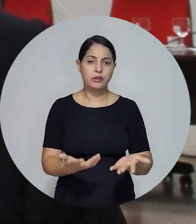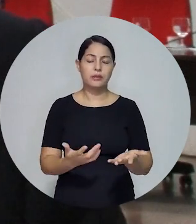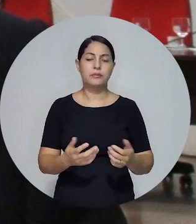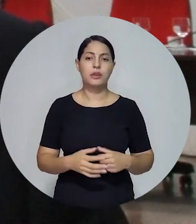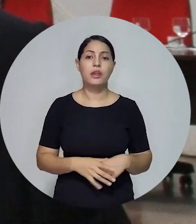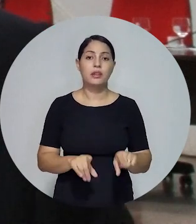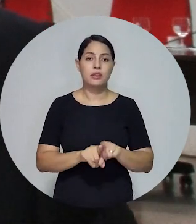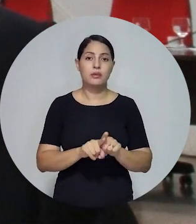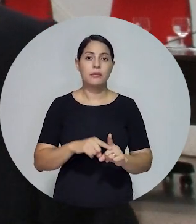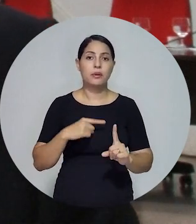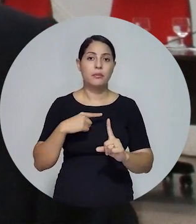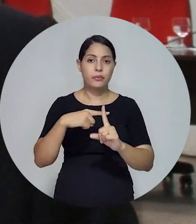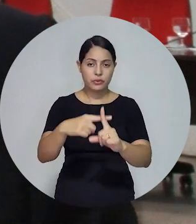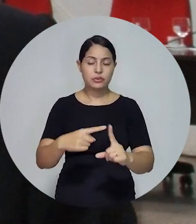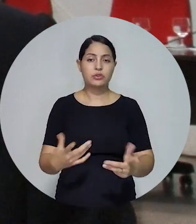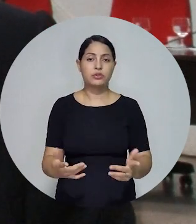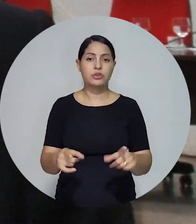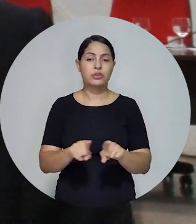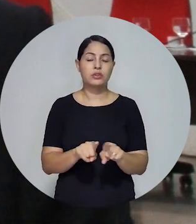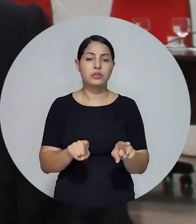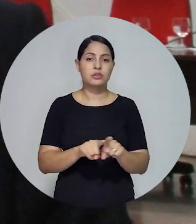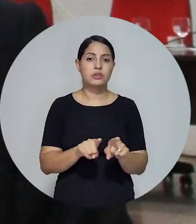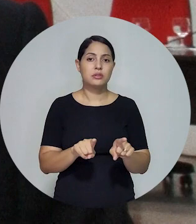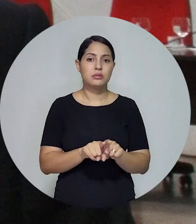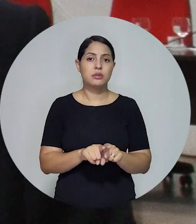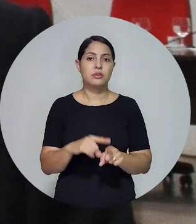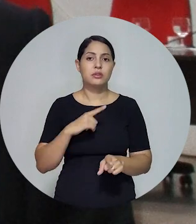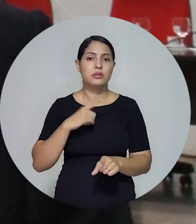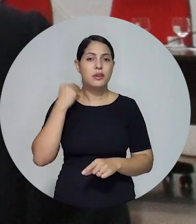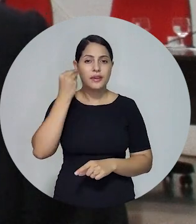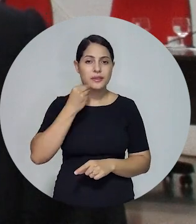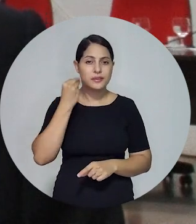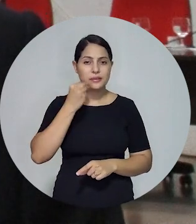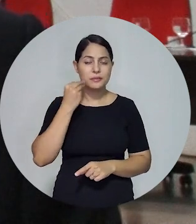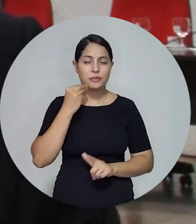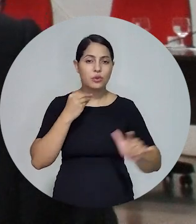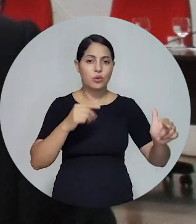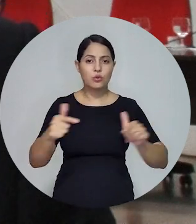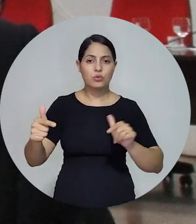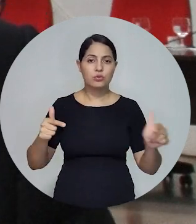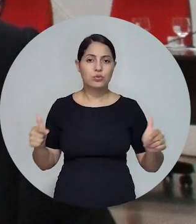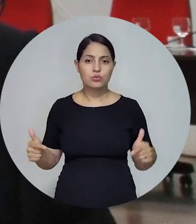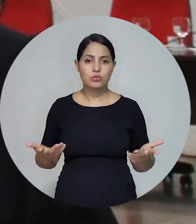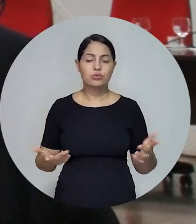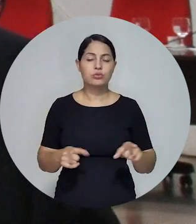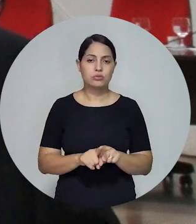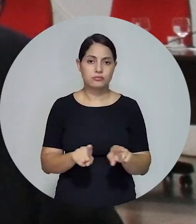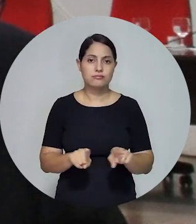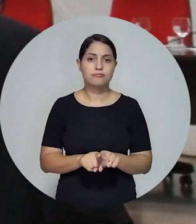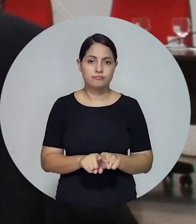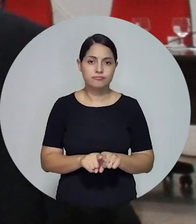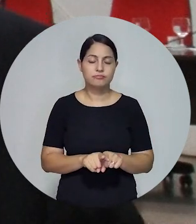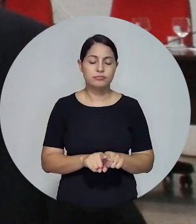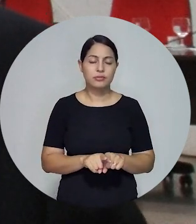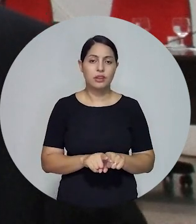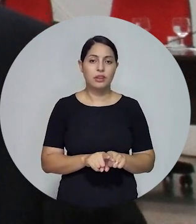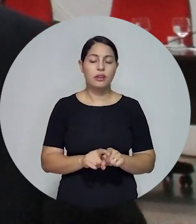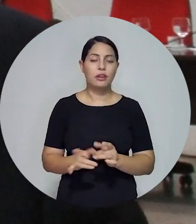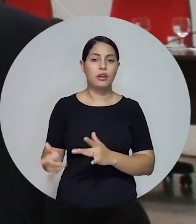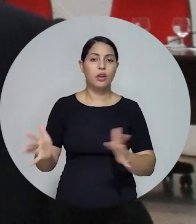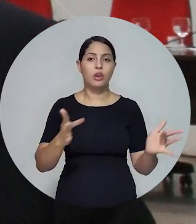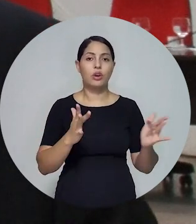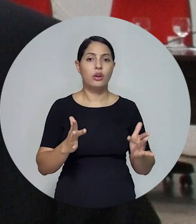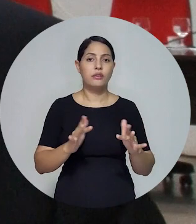de prerrogativas, onde a gente pode extrair os aspectos positivos e, acima de tudo, levar as experiências também a outras